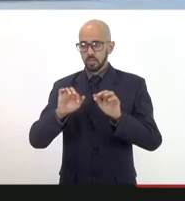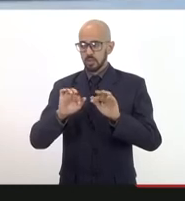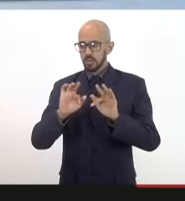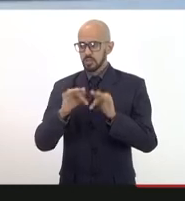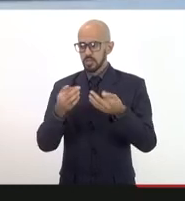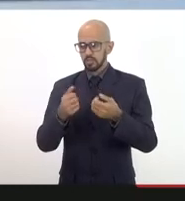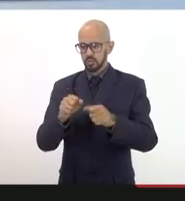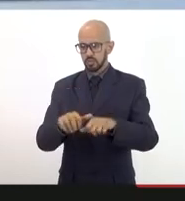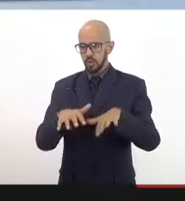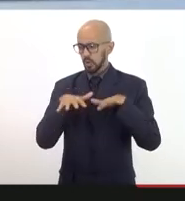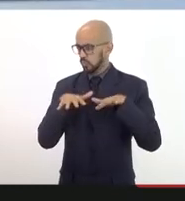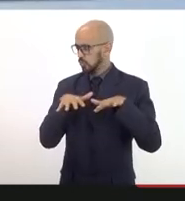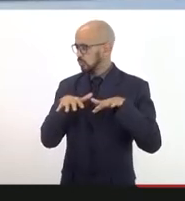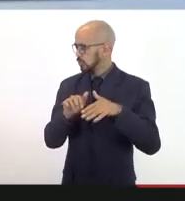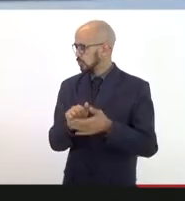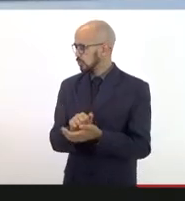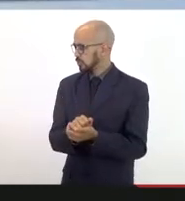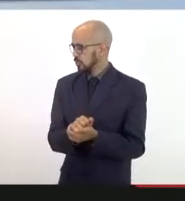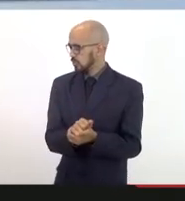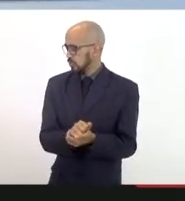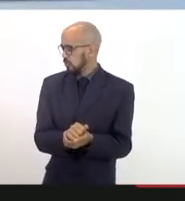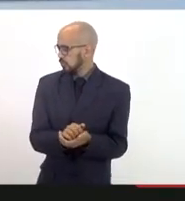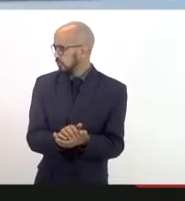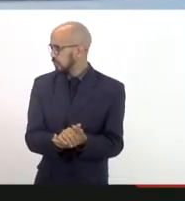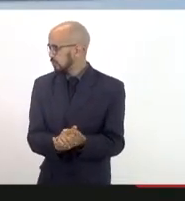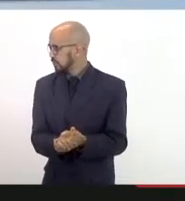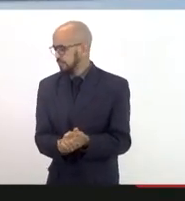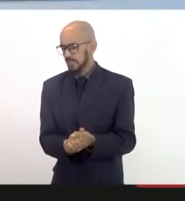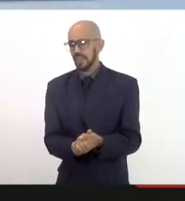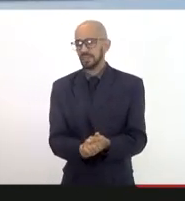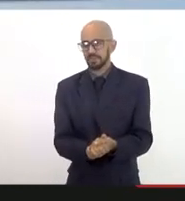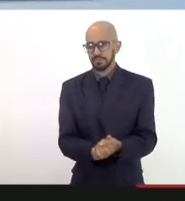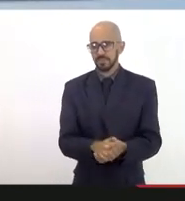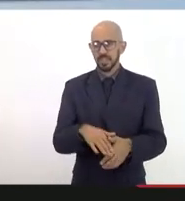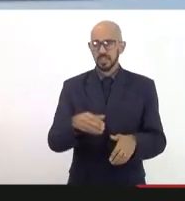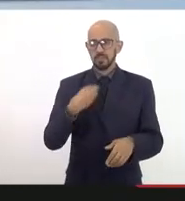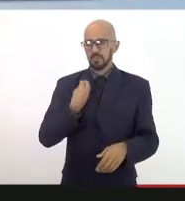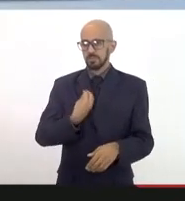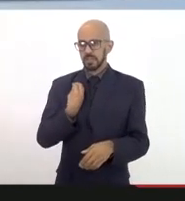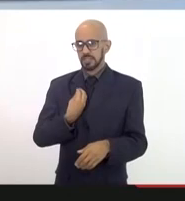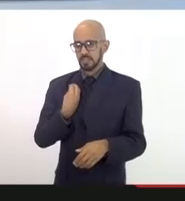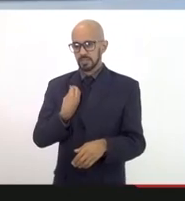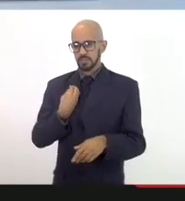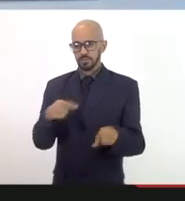fórum também multissetorial, não só da sociedade civil, mas que participam também